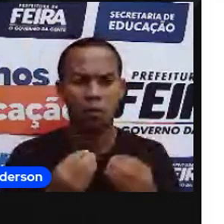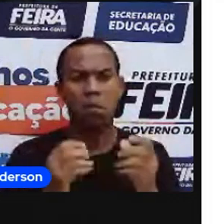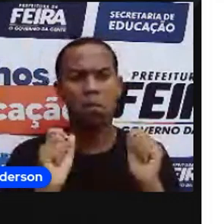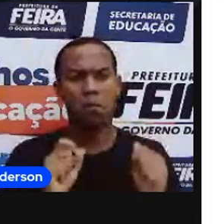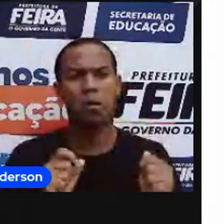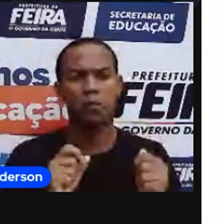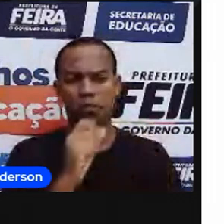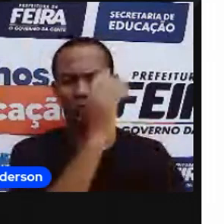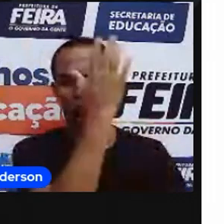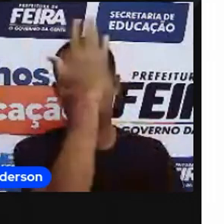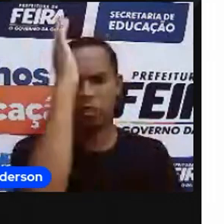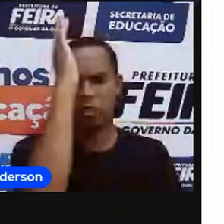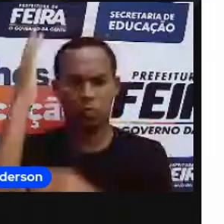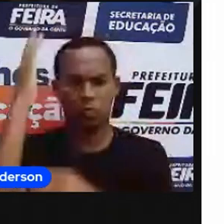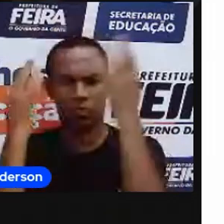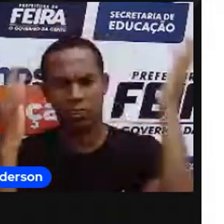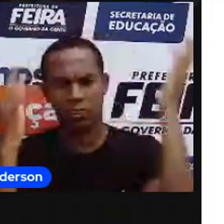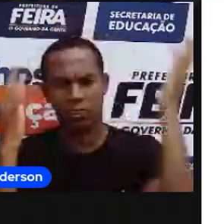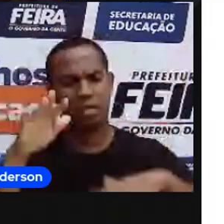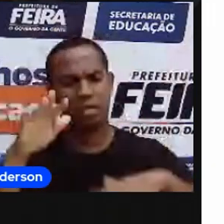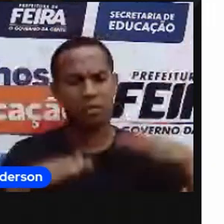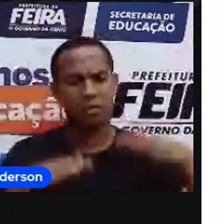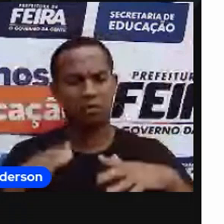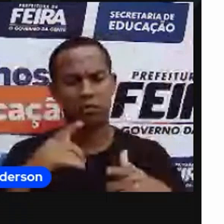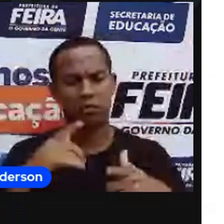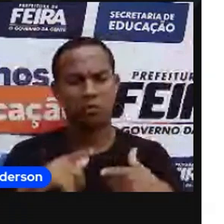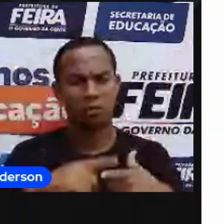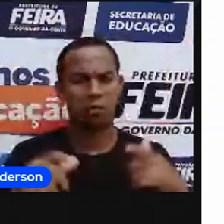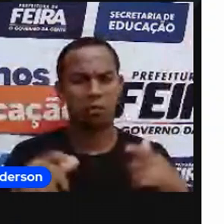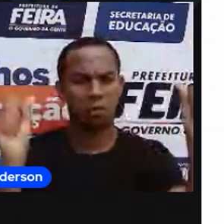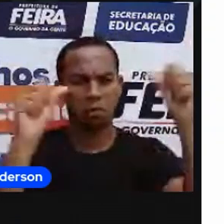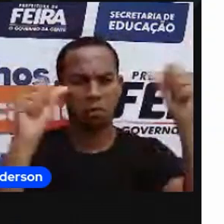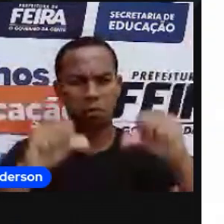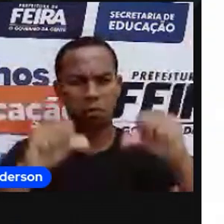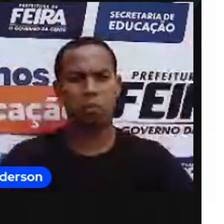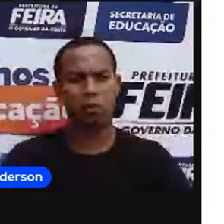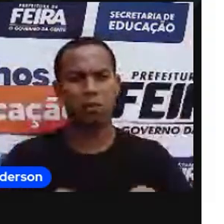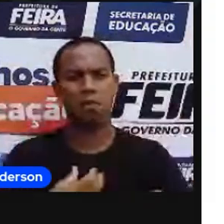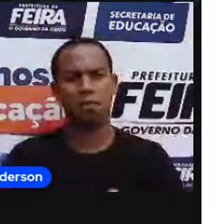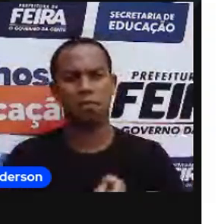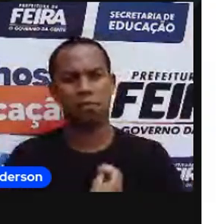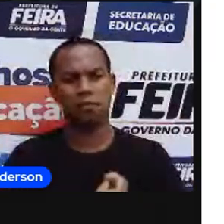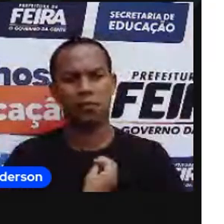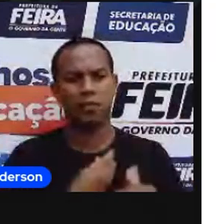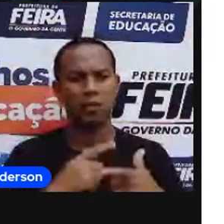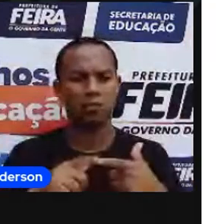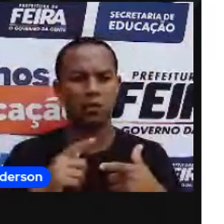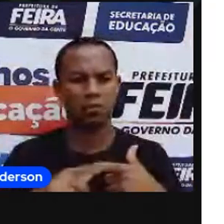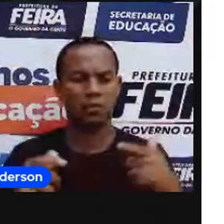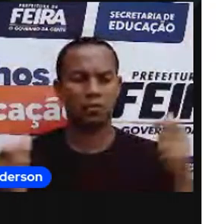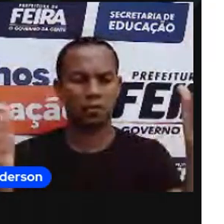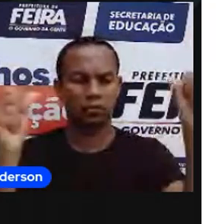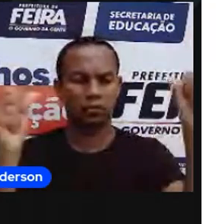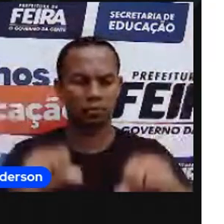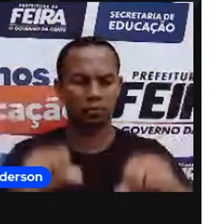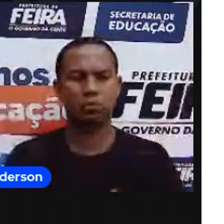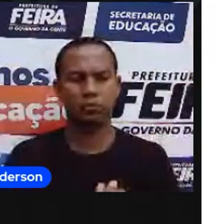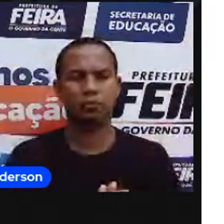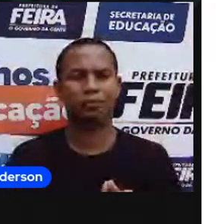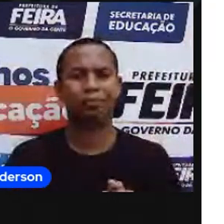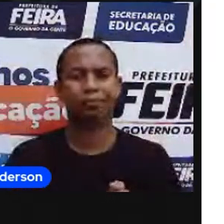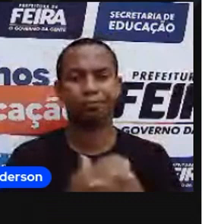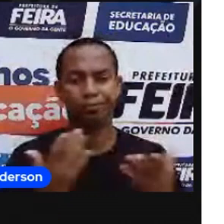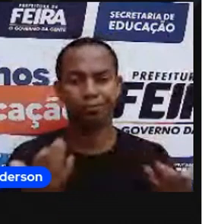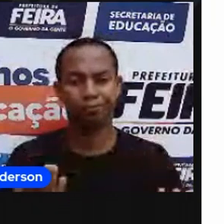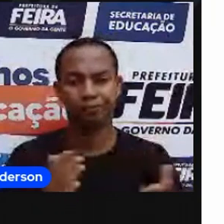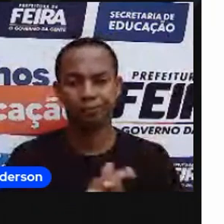da natureza, afetando a saúde e a qualidade de vida dos povos indígenas. Olha que texto